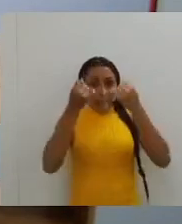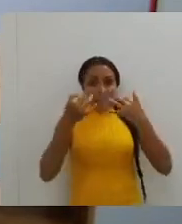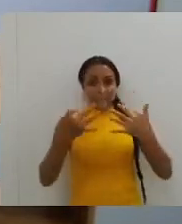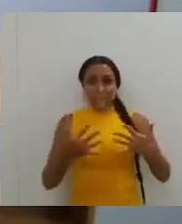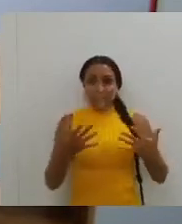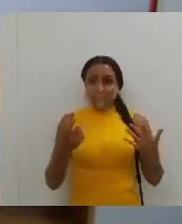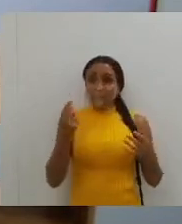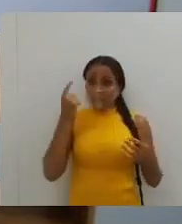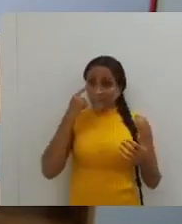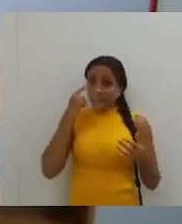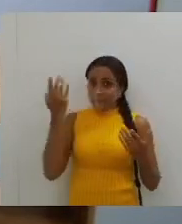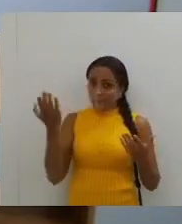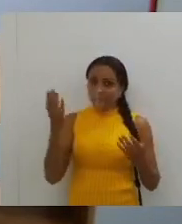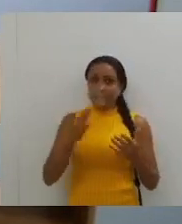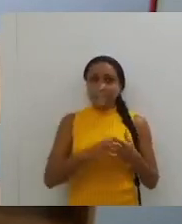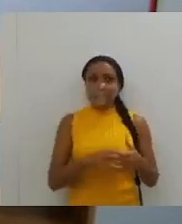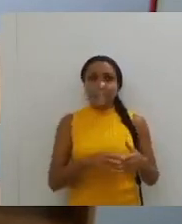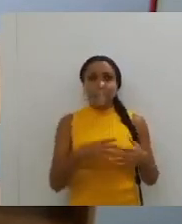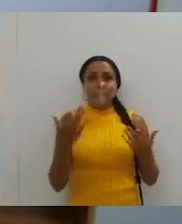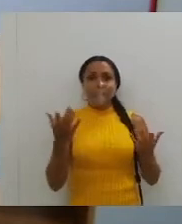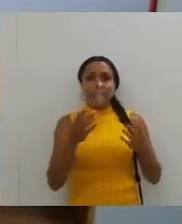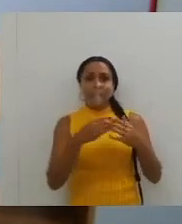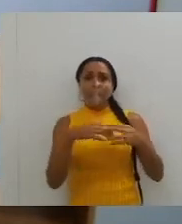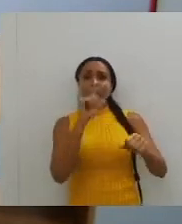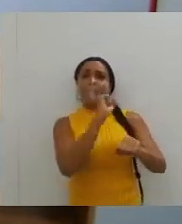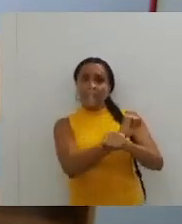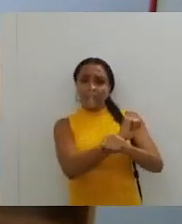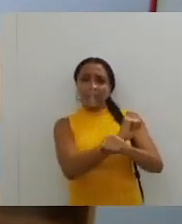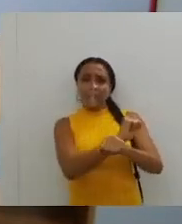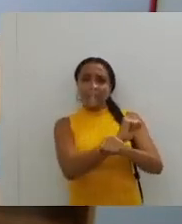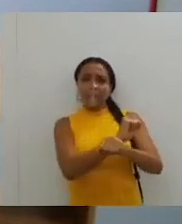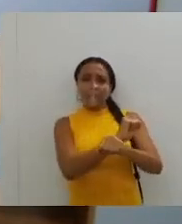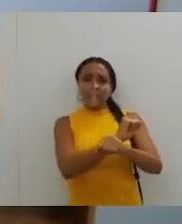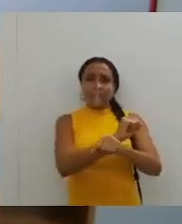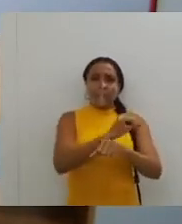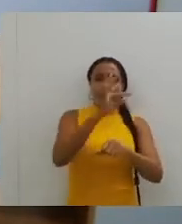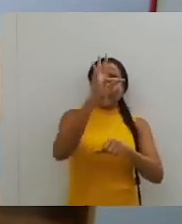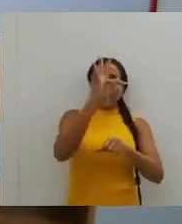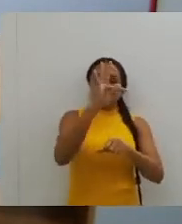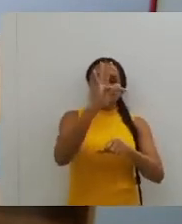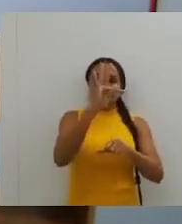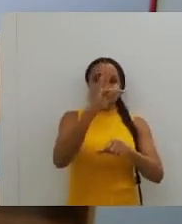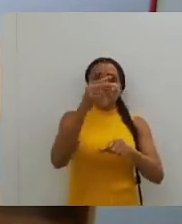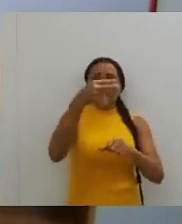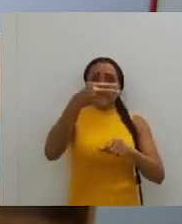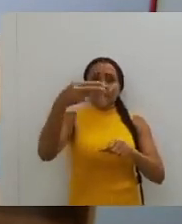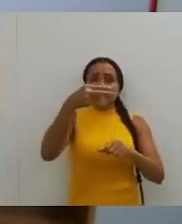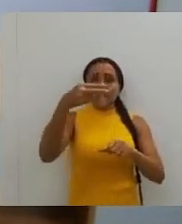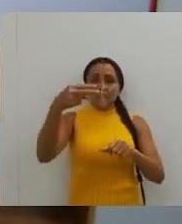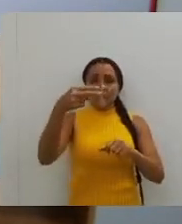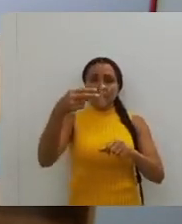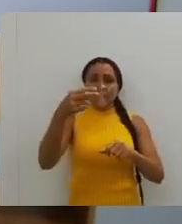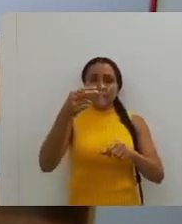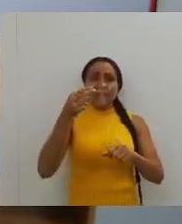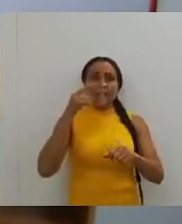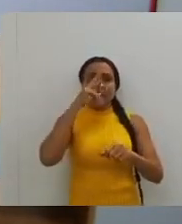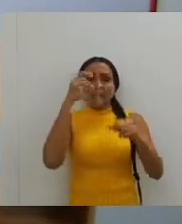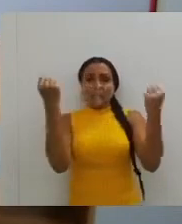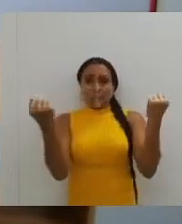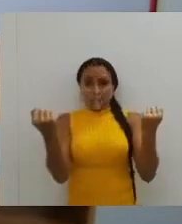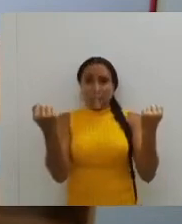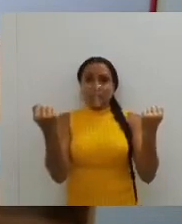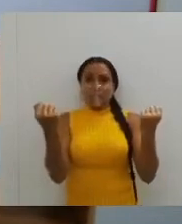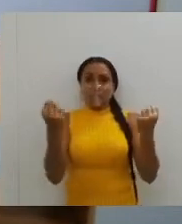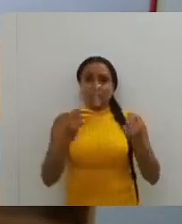explicação. Se fosse uma polia fixa, a tração teria que ser igual à força-peso. Se fosse